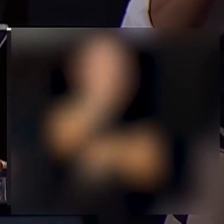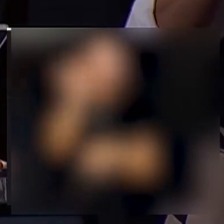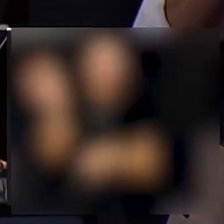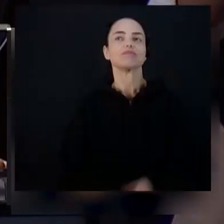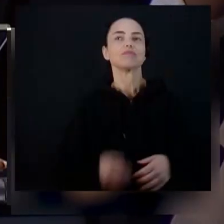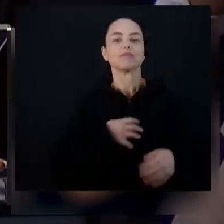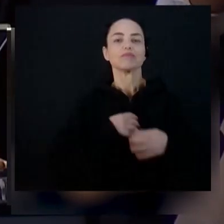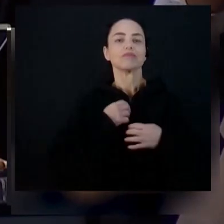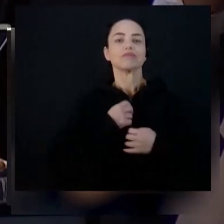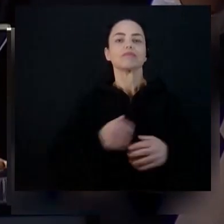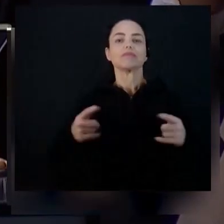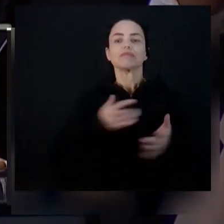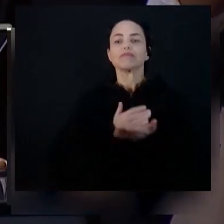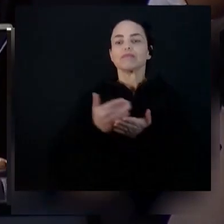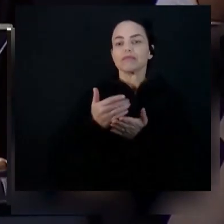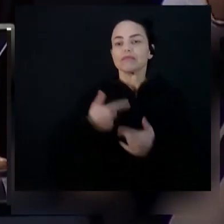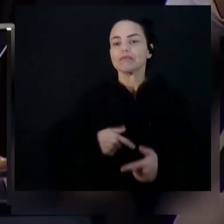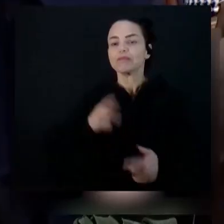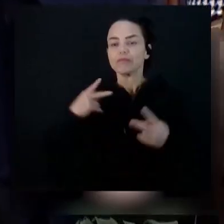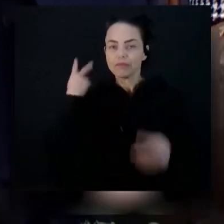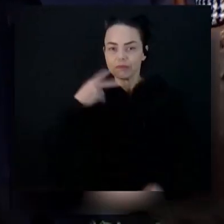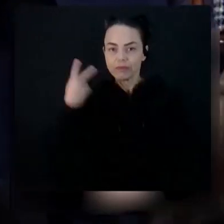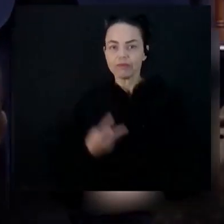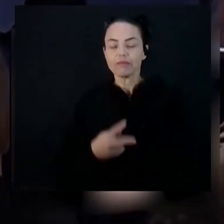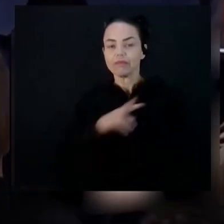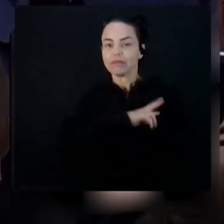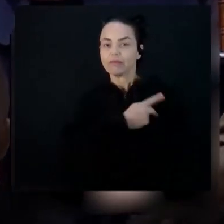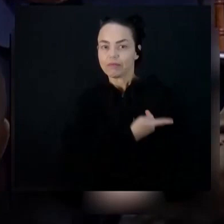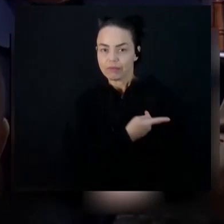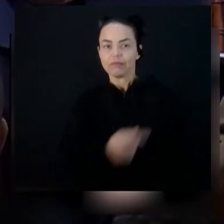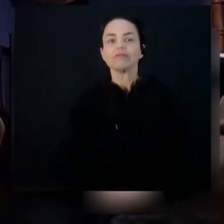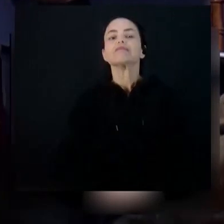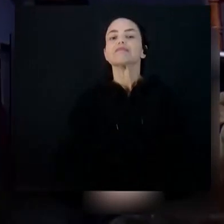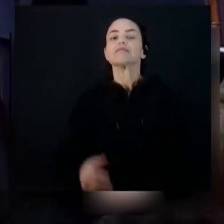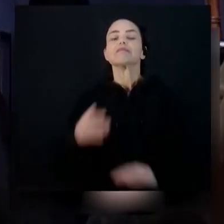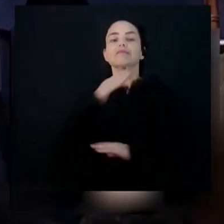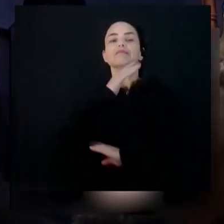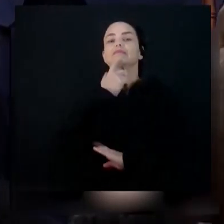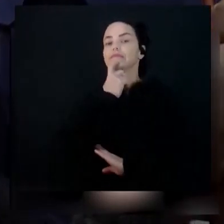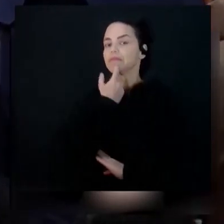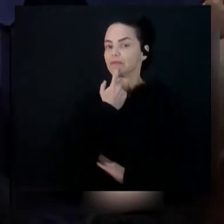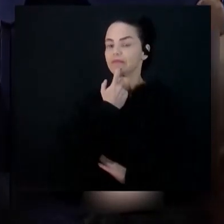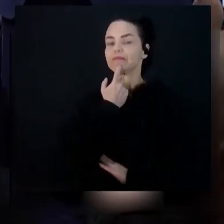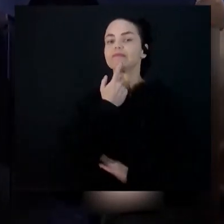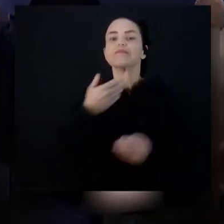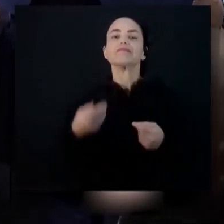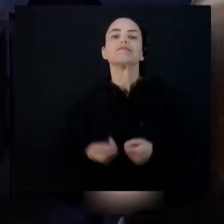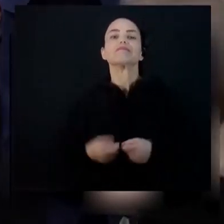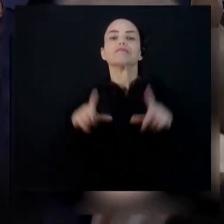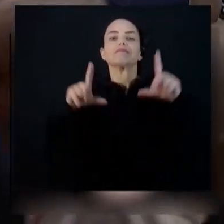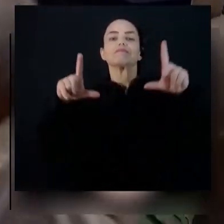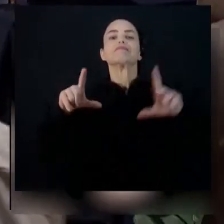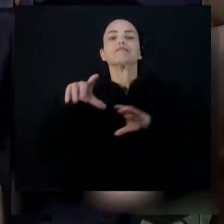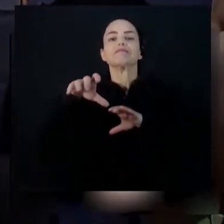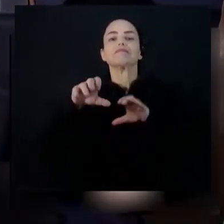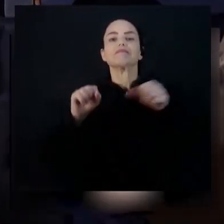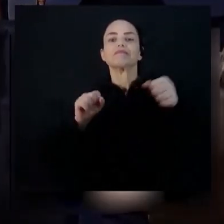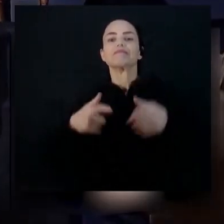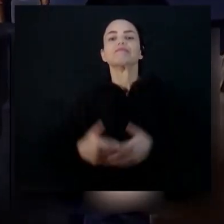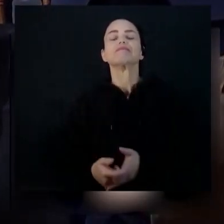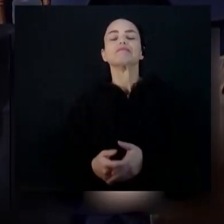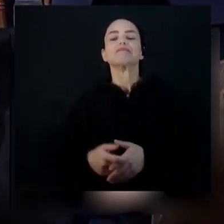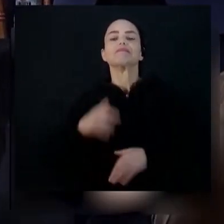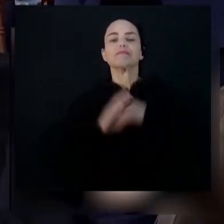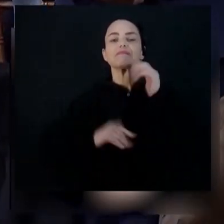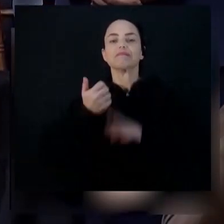Por iniciativa do vereador Paulo Haddad, a Câmara Municipal concedeu o diploma de mérito do profissional da saúde